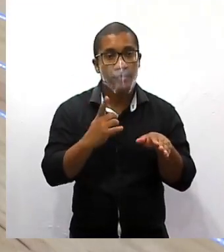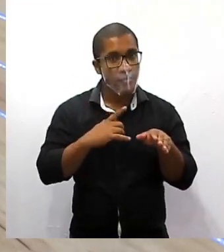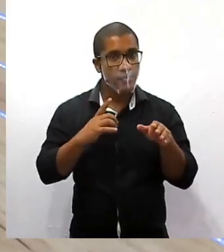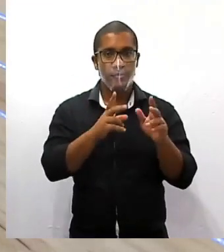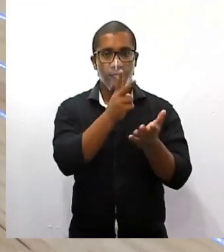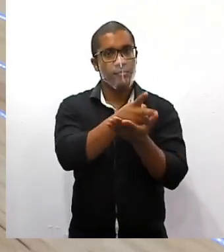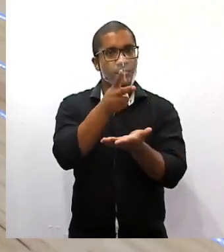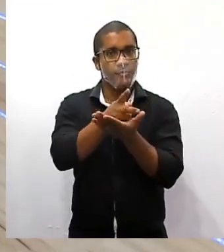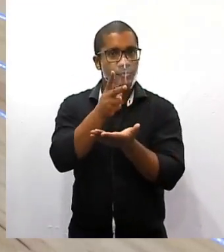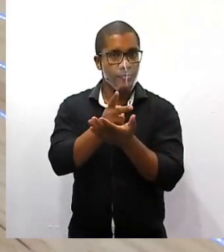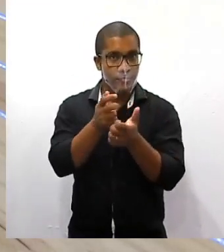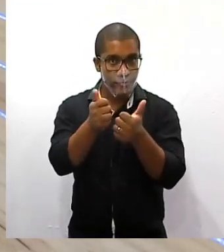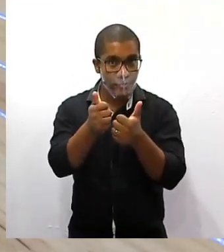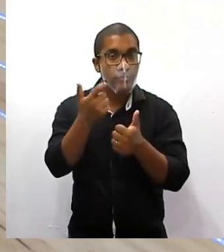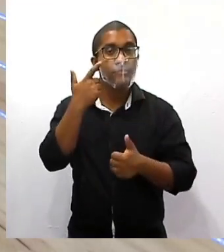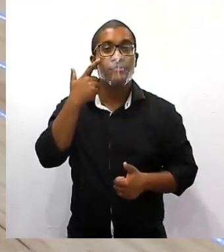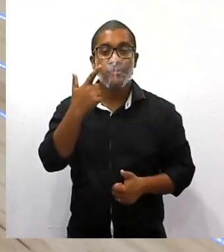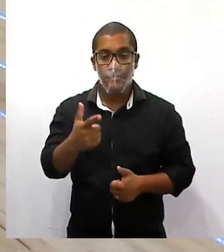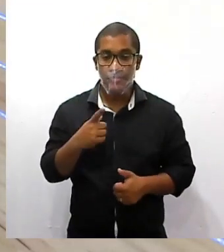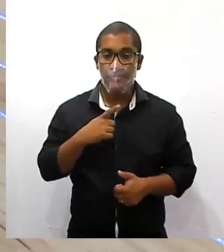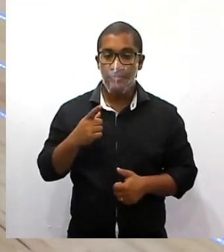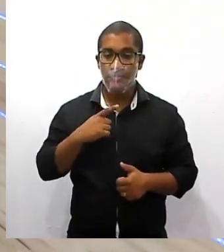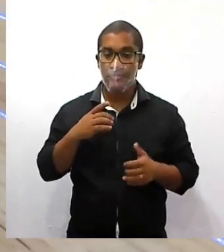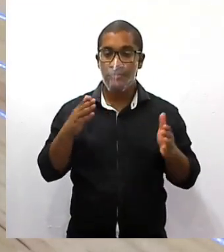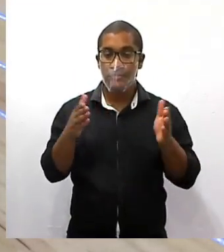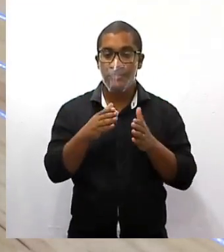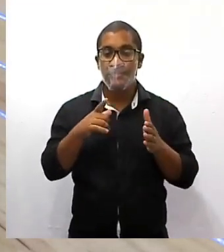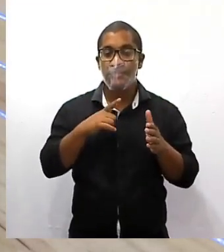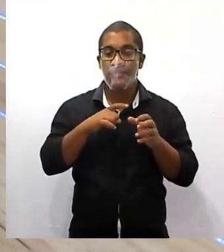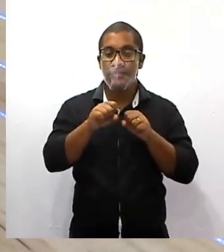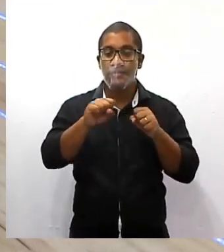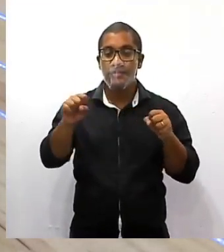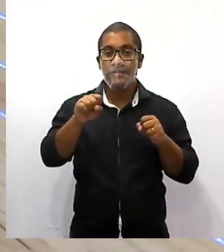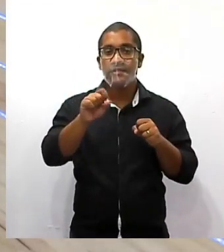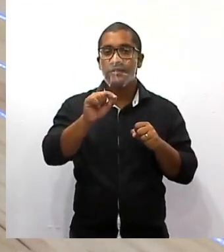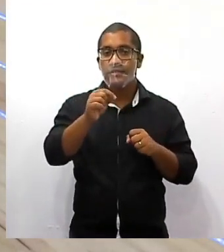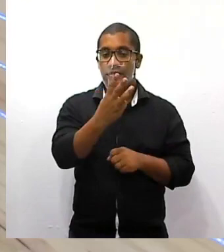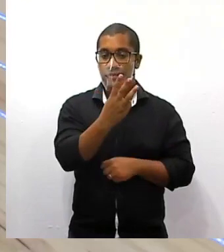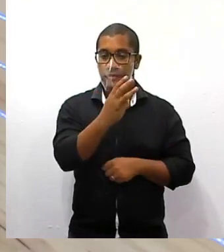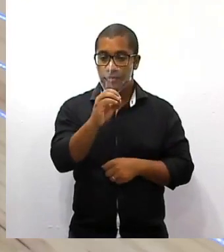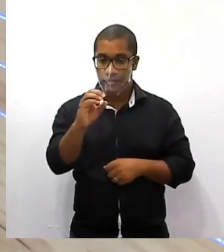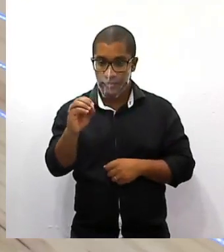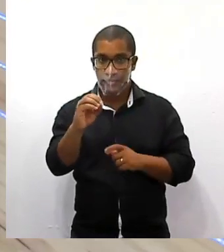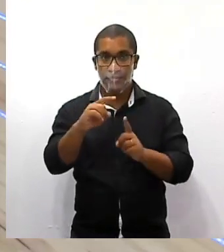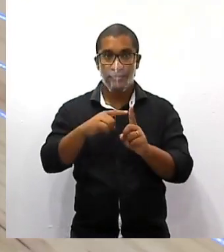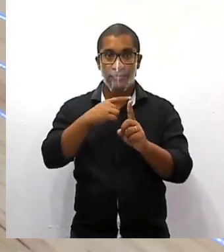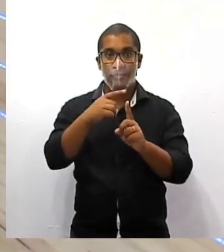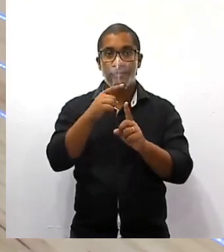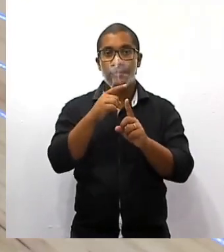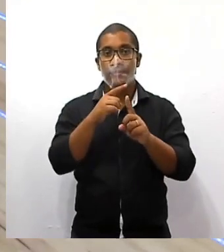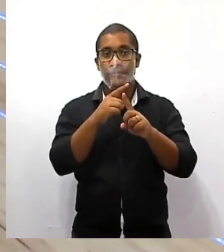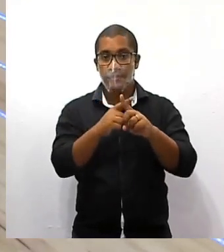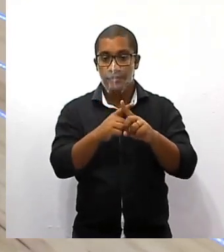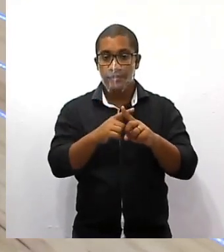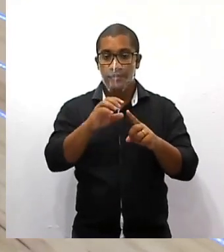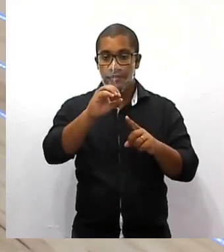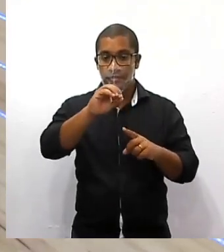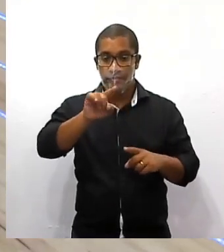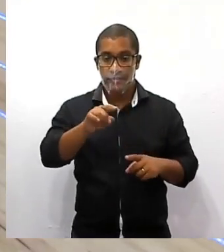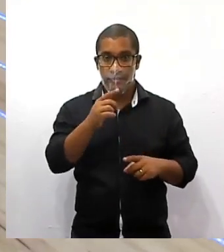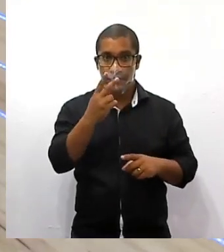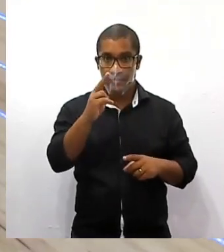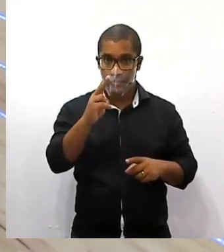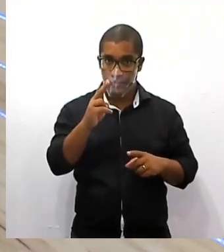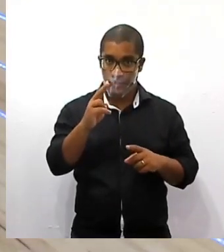lá, bota os valores. Ó. Constante elástica 300, você tem a deformação 0,1 ao quadrado, dividido